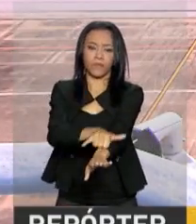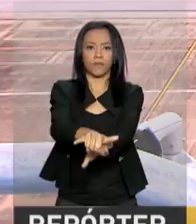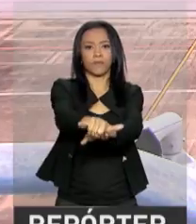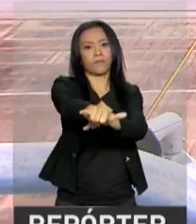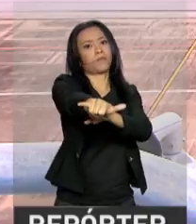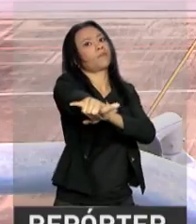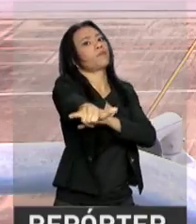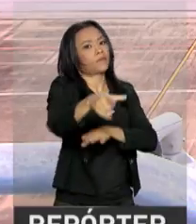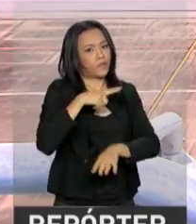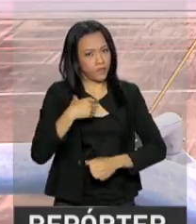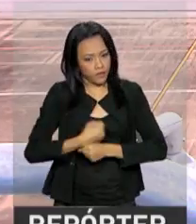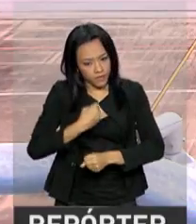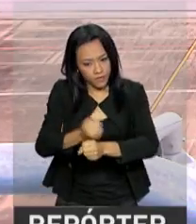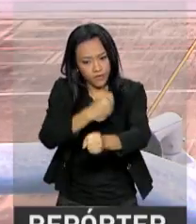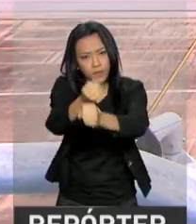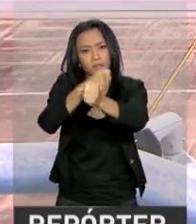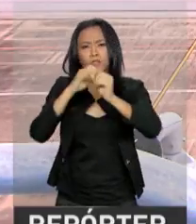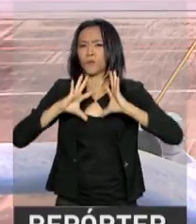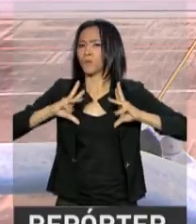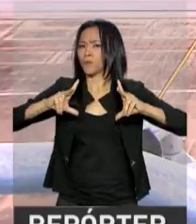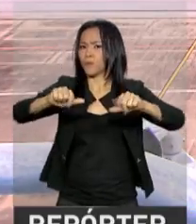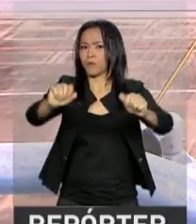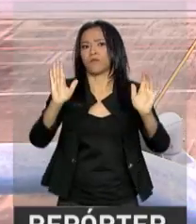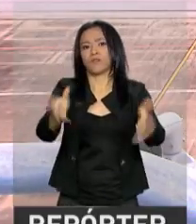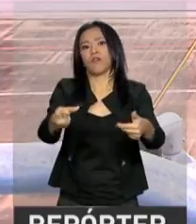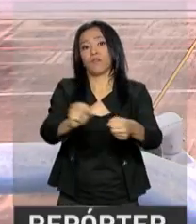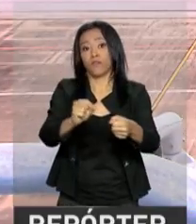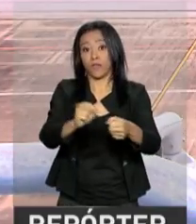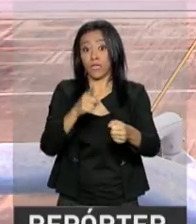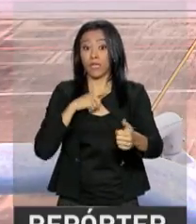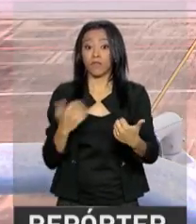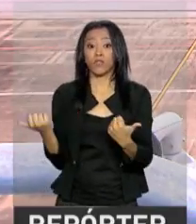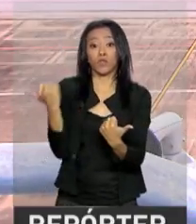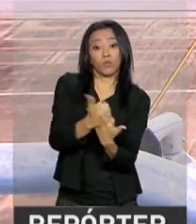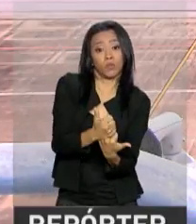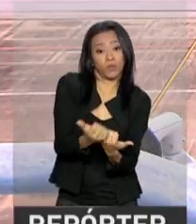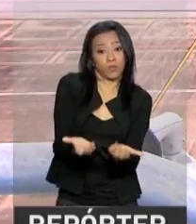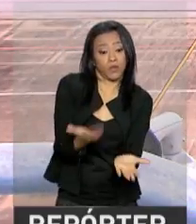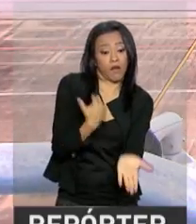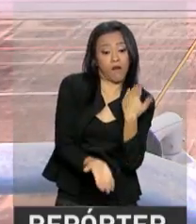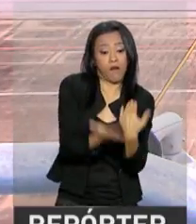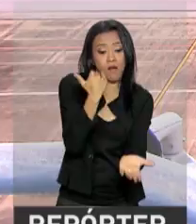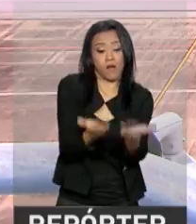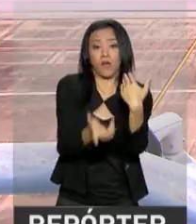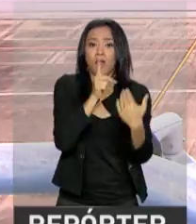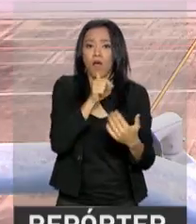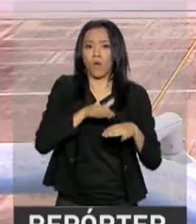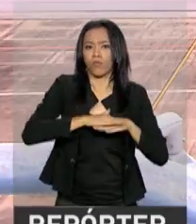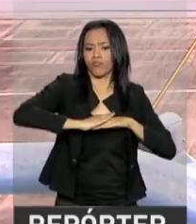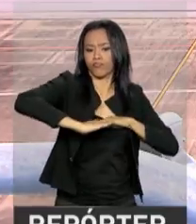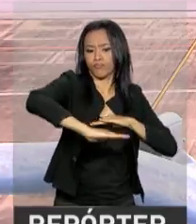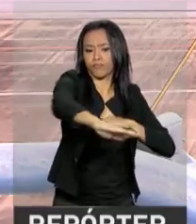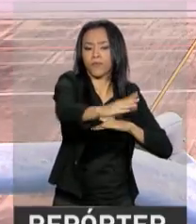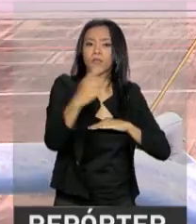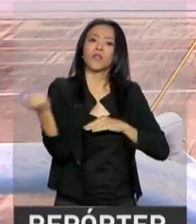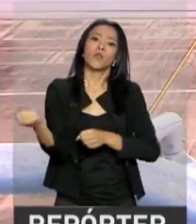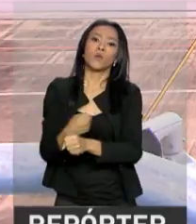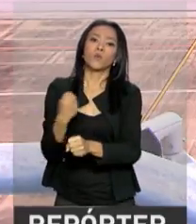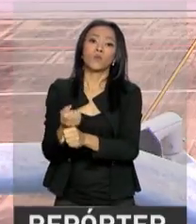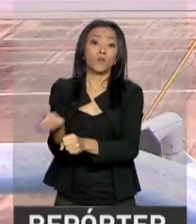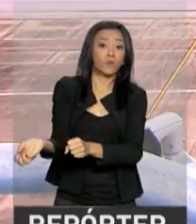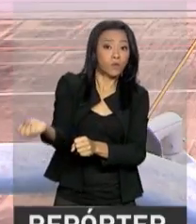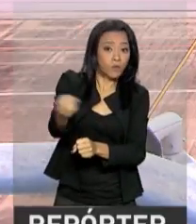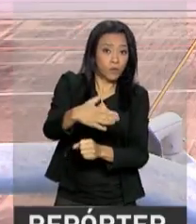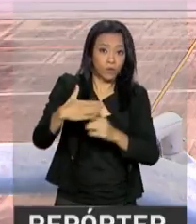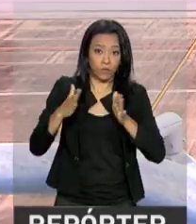toda a pavimentação foi refeita houve substituição do sistema de drenagem e construção de novo balizamento